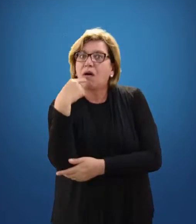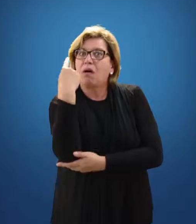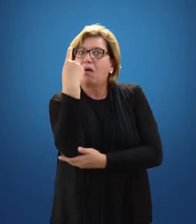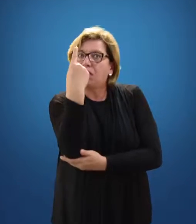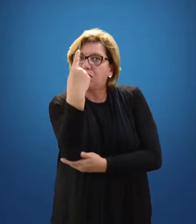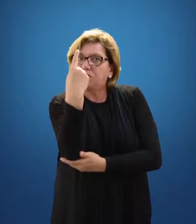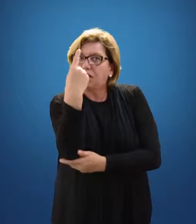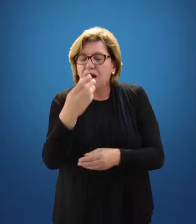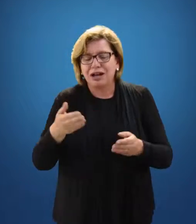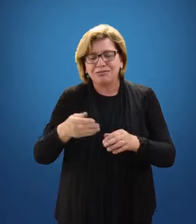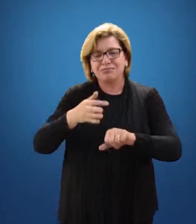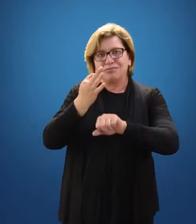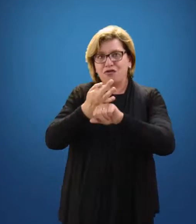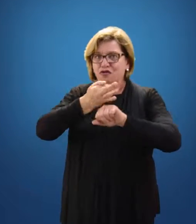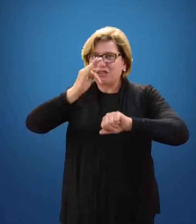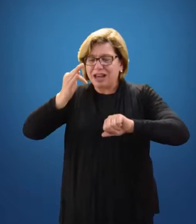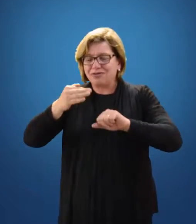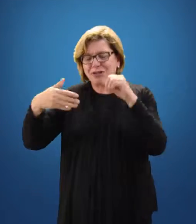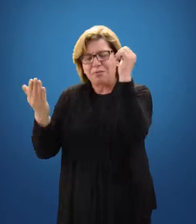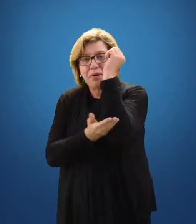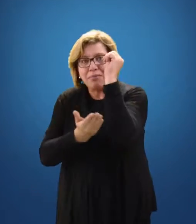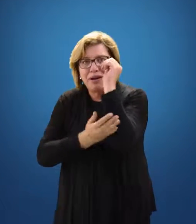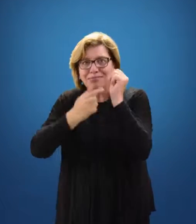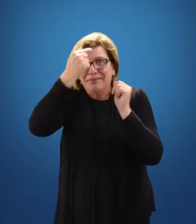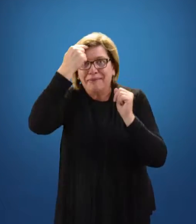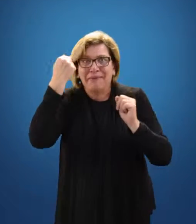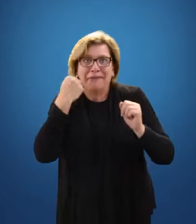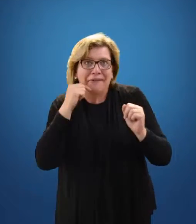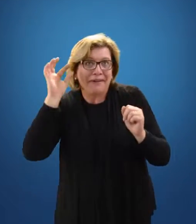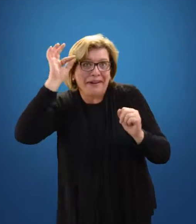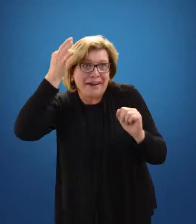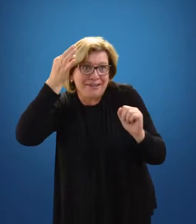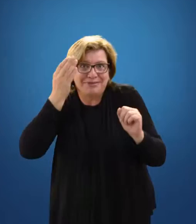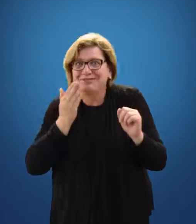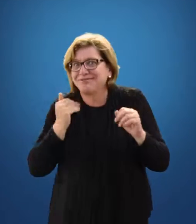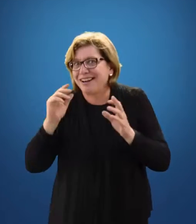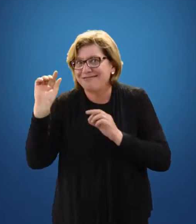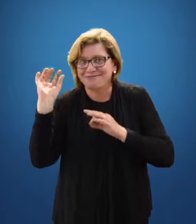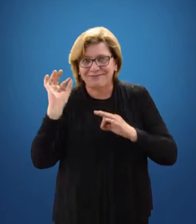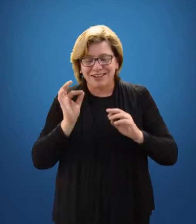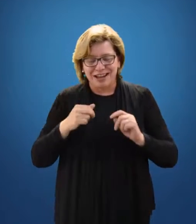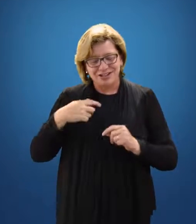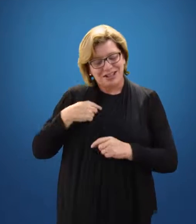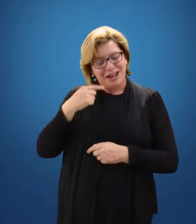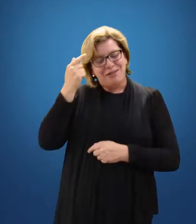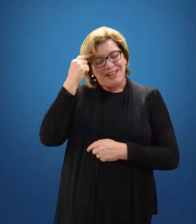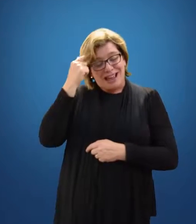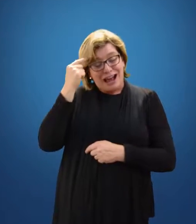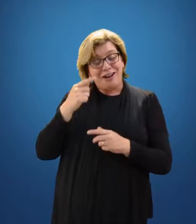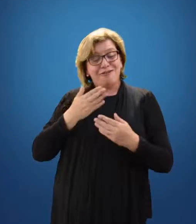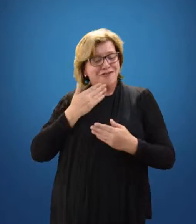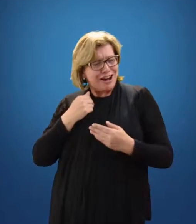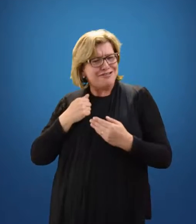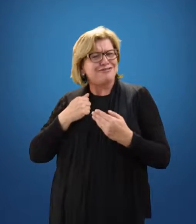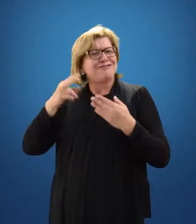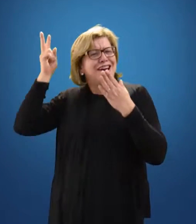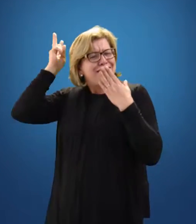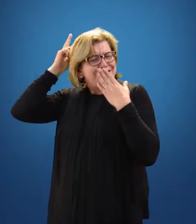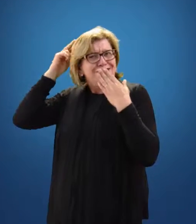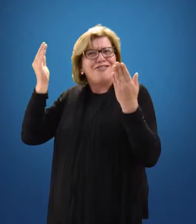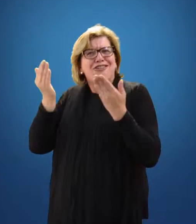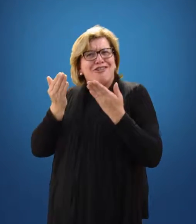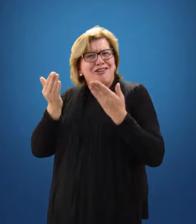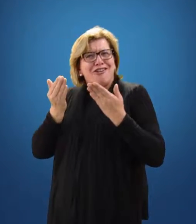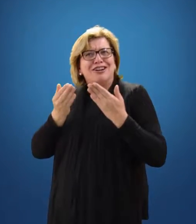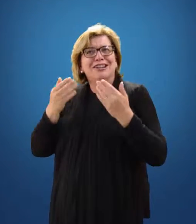em meia hora. E na nossa lógica, nós achamos que o índio vai cortar então 4 árvores nesse mesmo tempo.